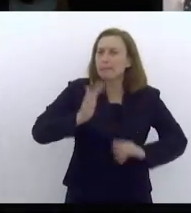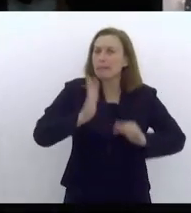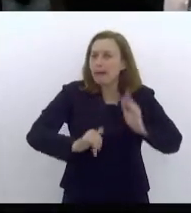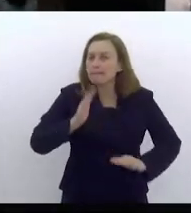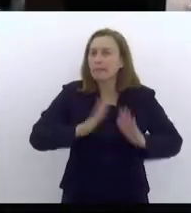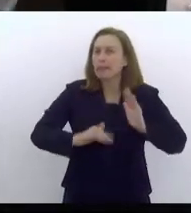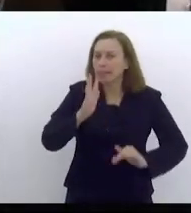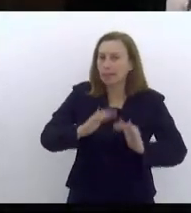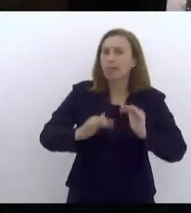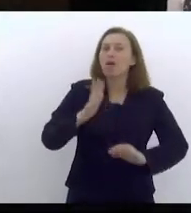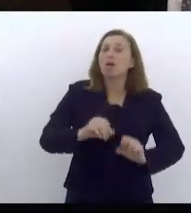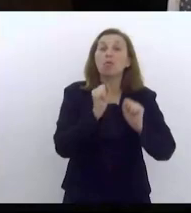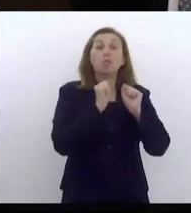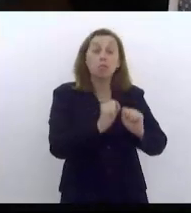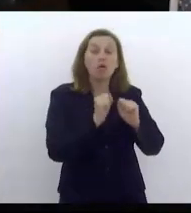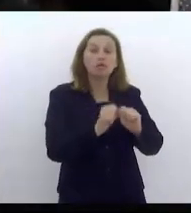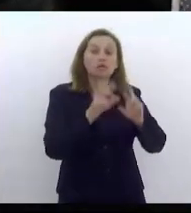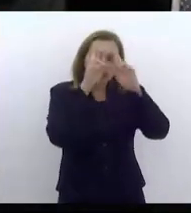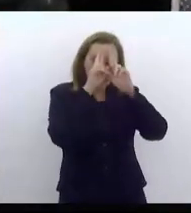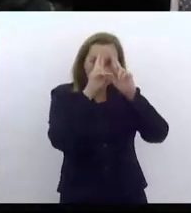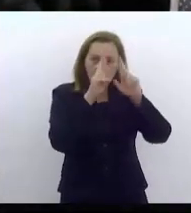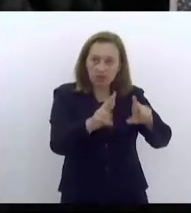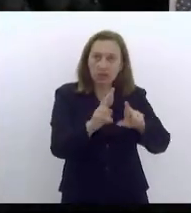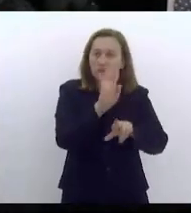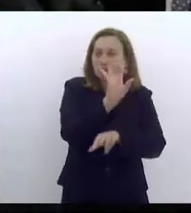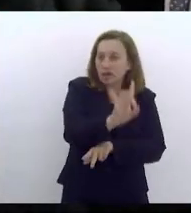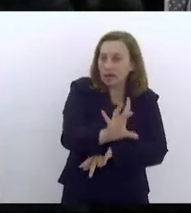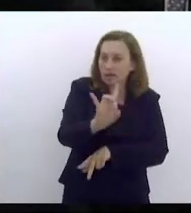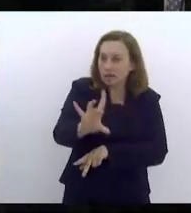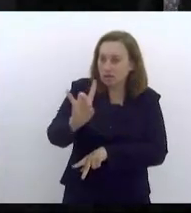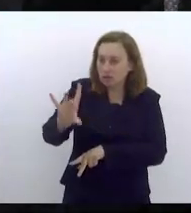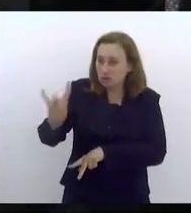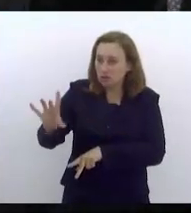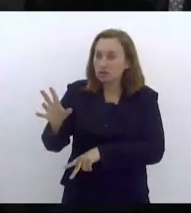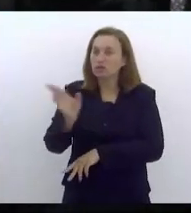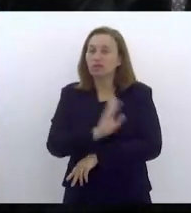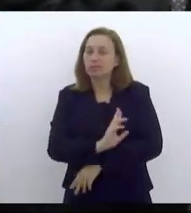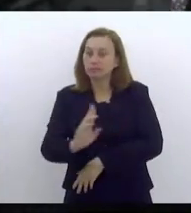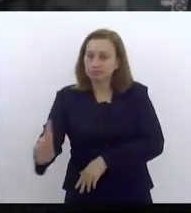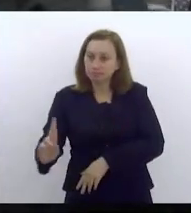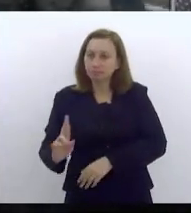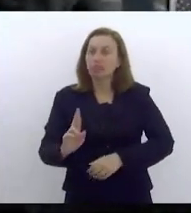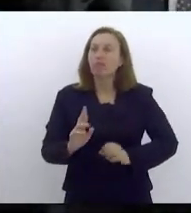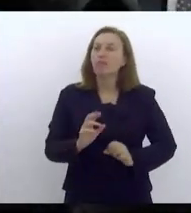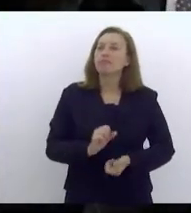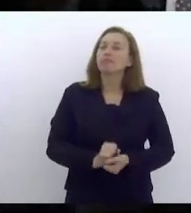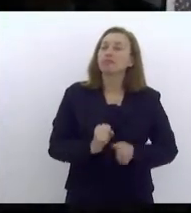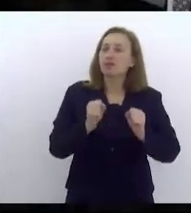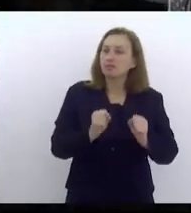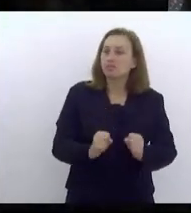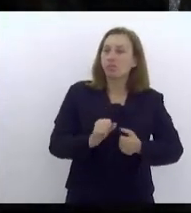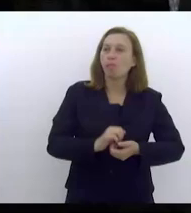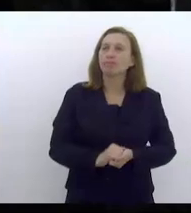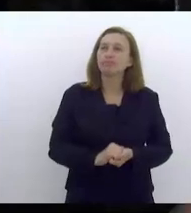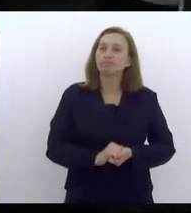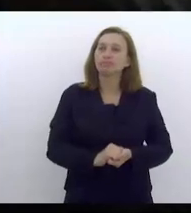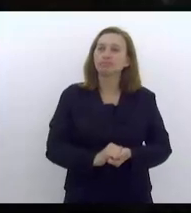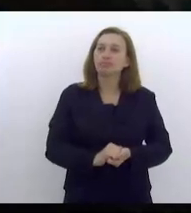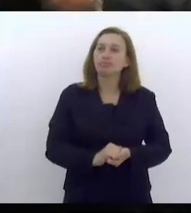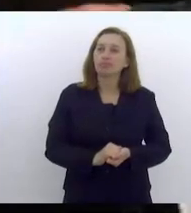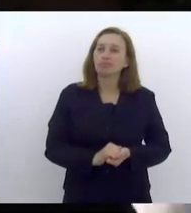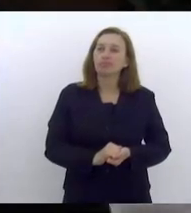ser dito e respeitado cada uma das religiões que possam fazer a